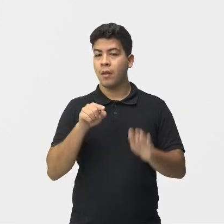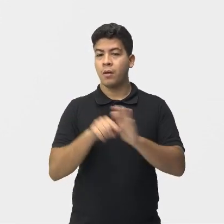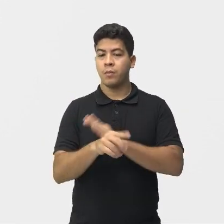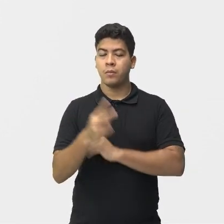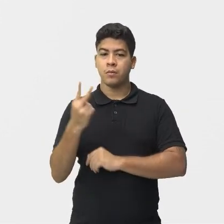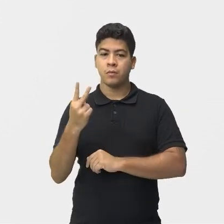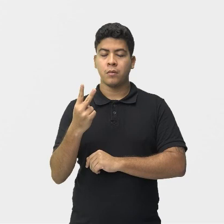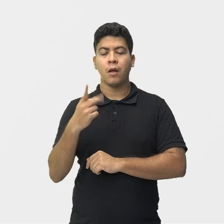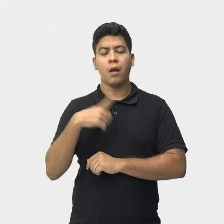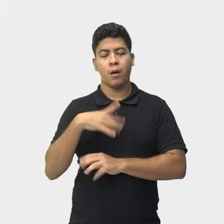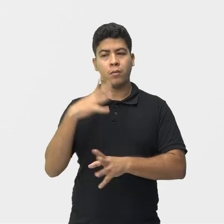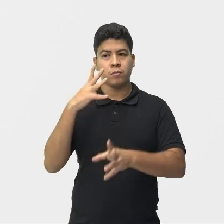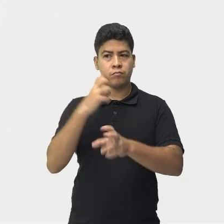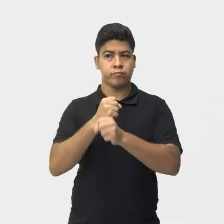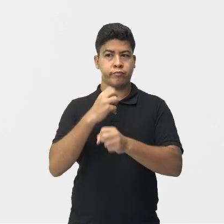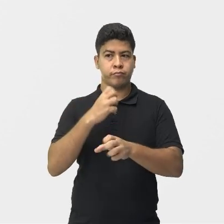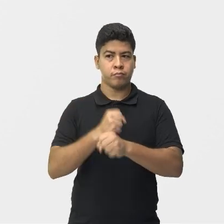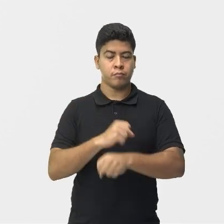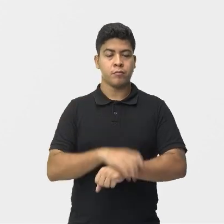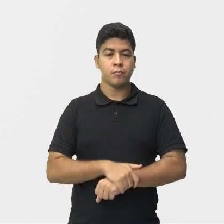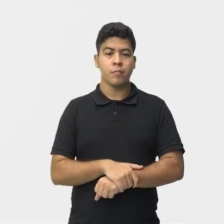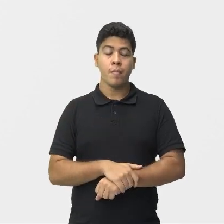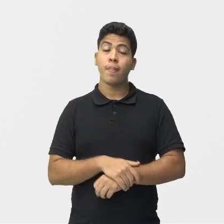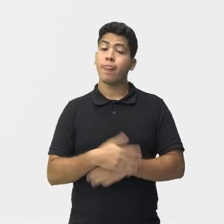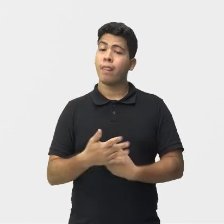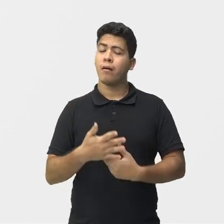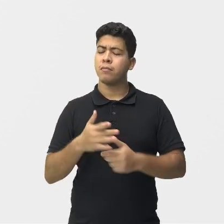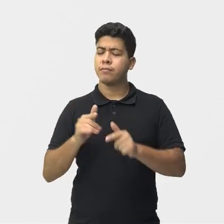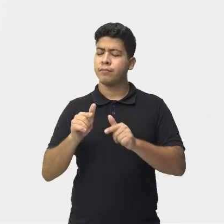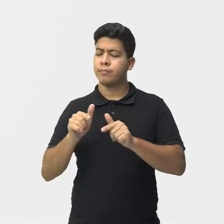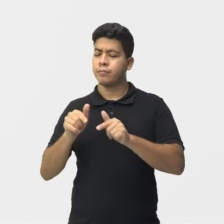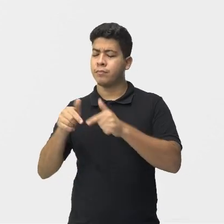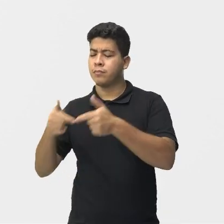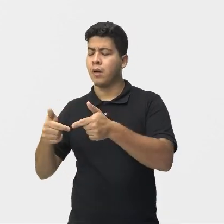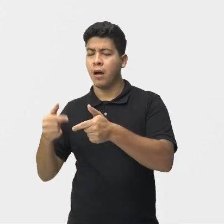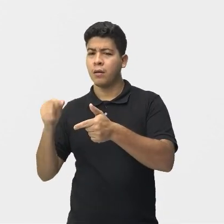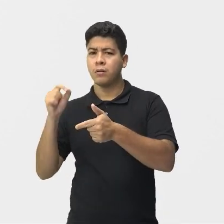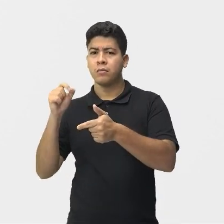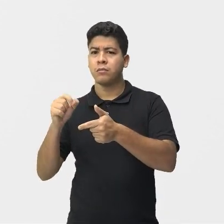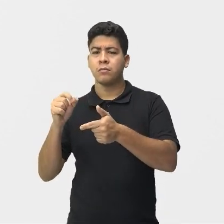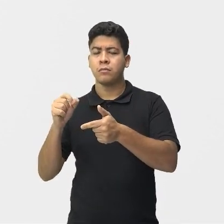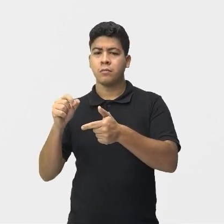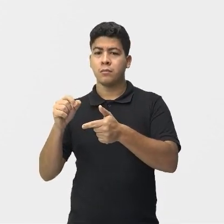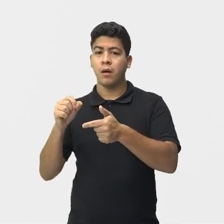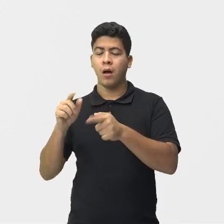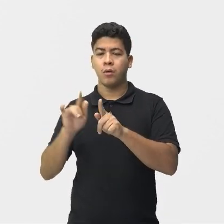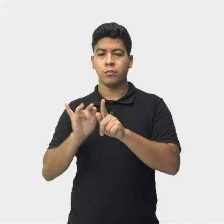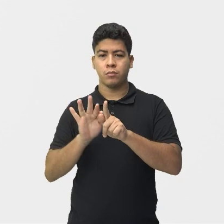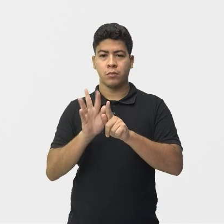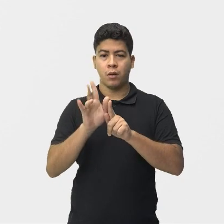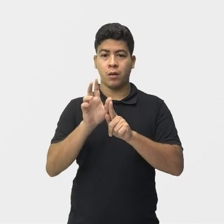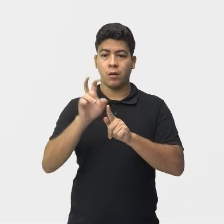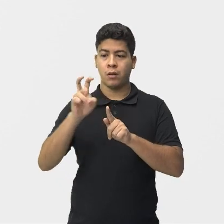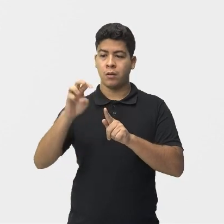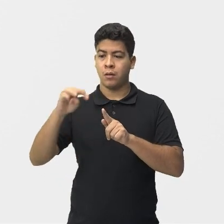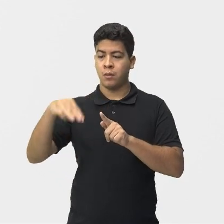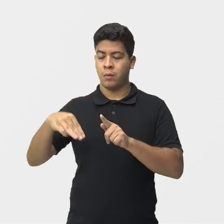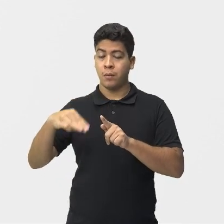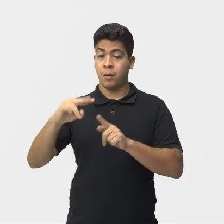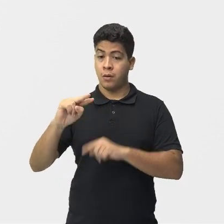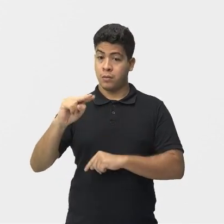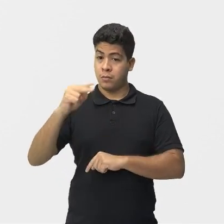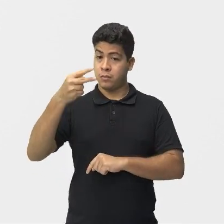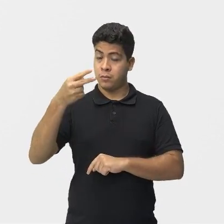2 é uma questão de cálculo aqui, para que a gente calcule o trabalho, né? Um gás inicialmente com 5 metros cúbicos de volume,